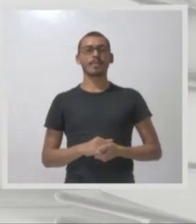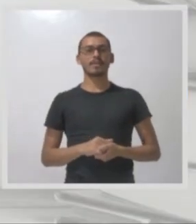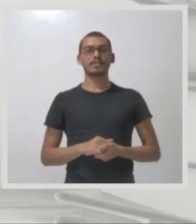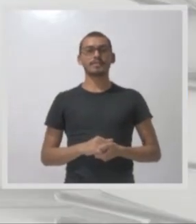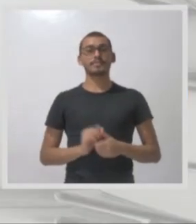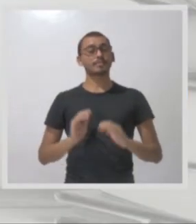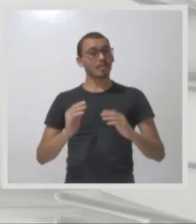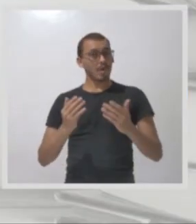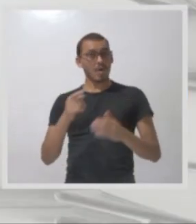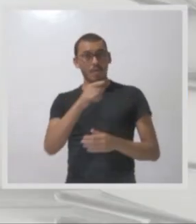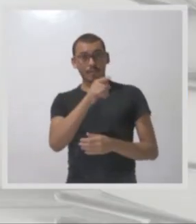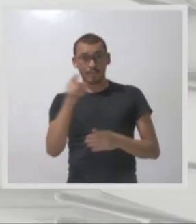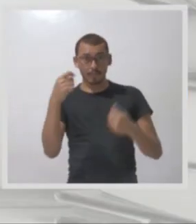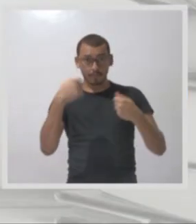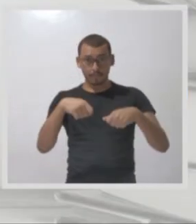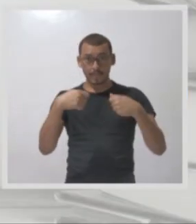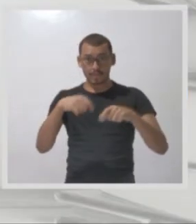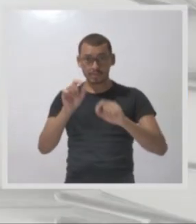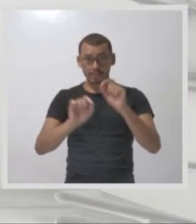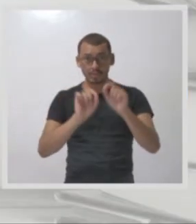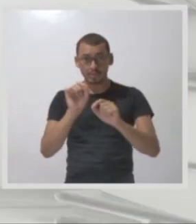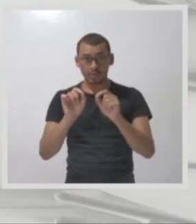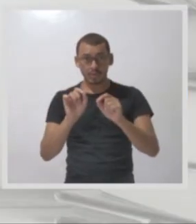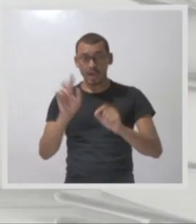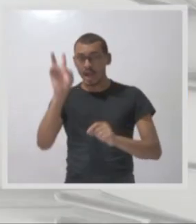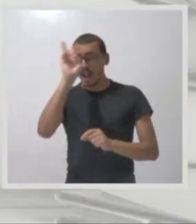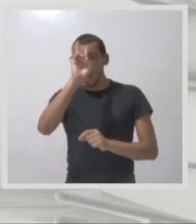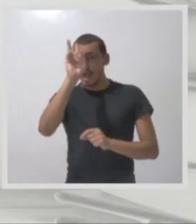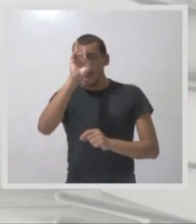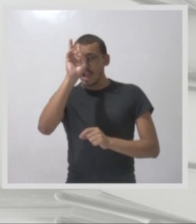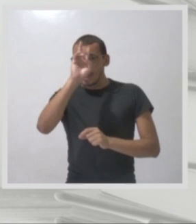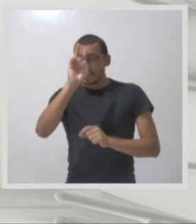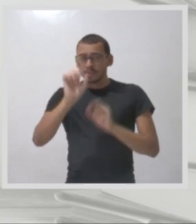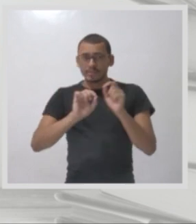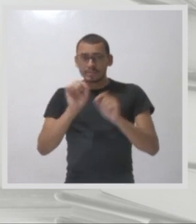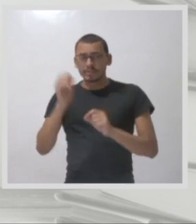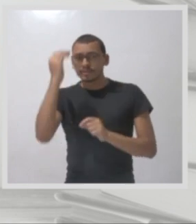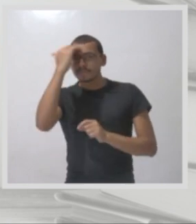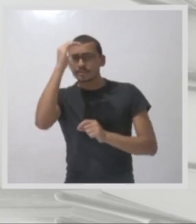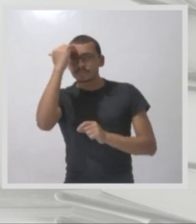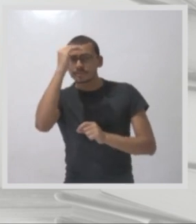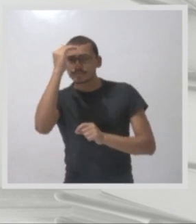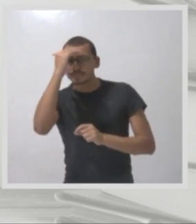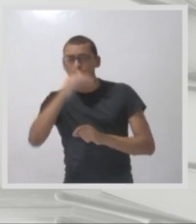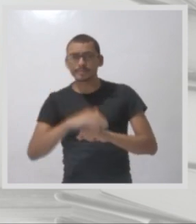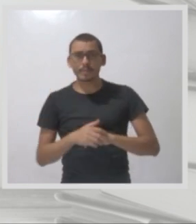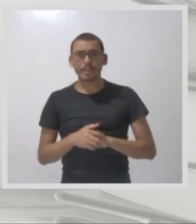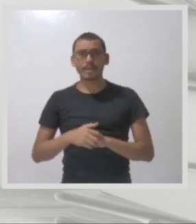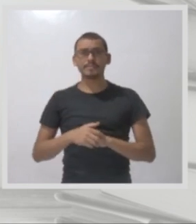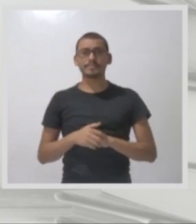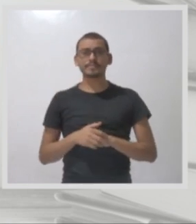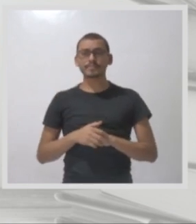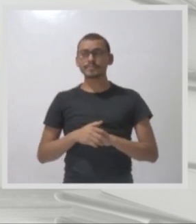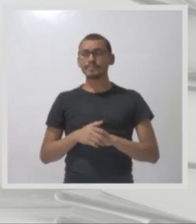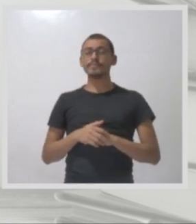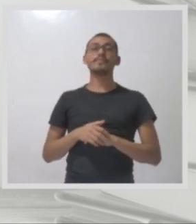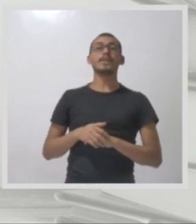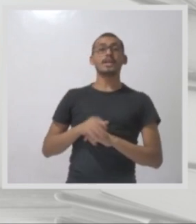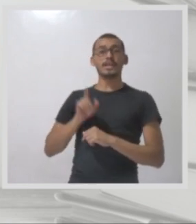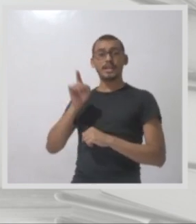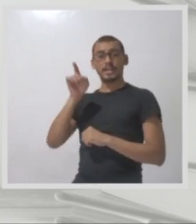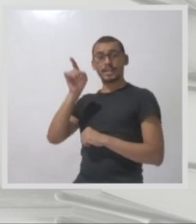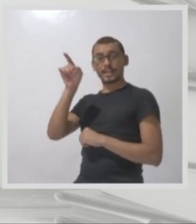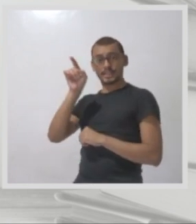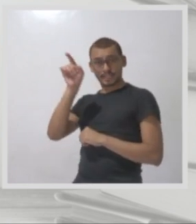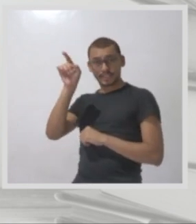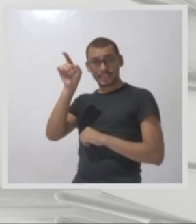Então, vocês precisam lembrar e entender que essa forma, a forma como as